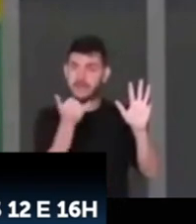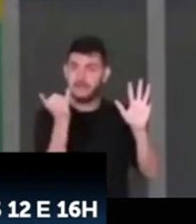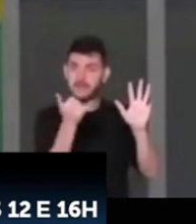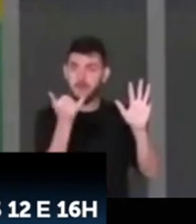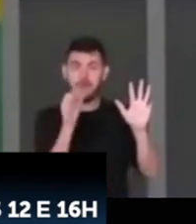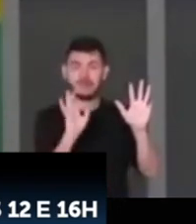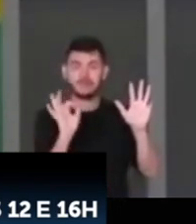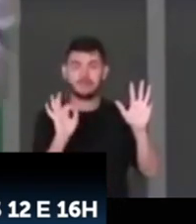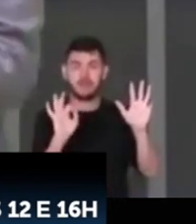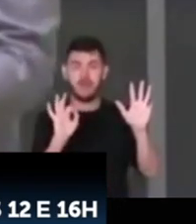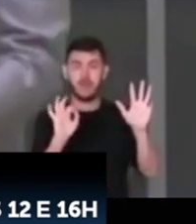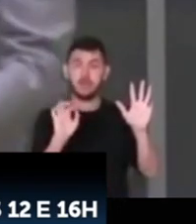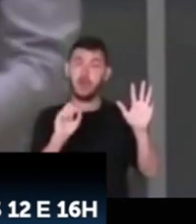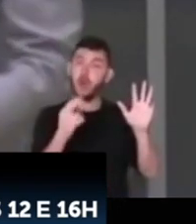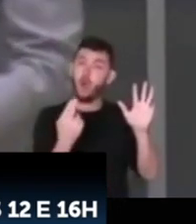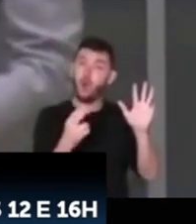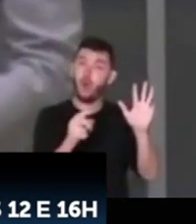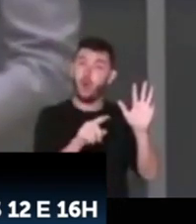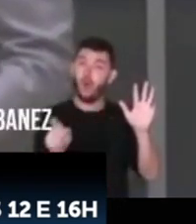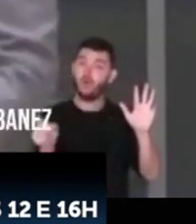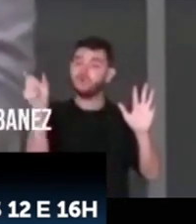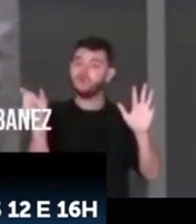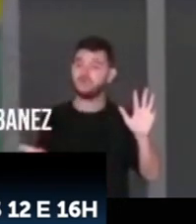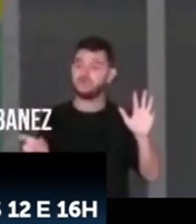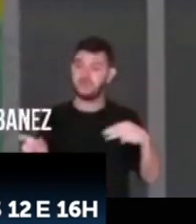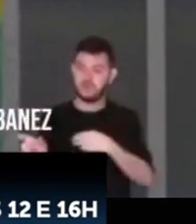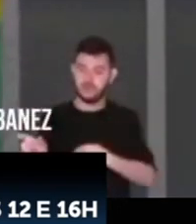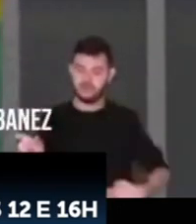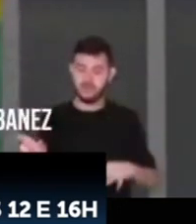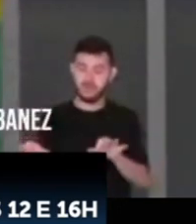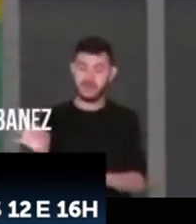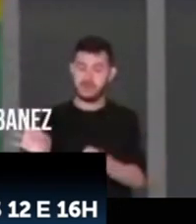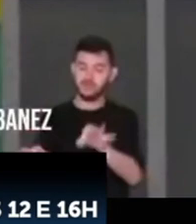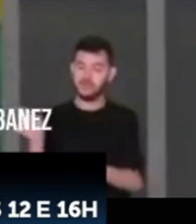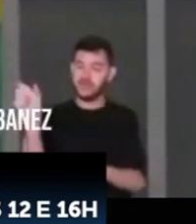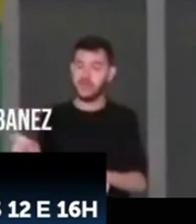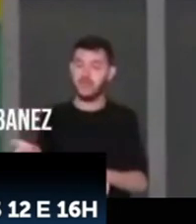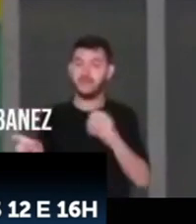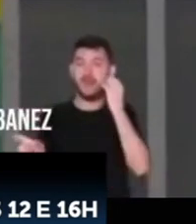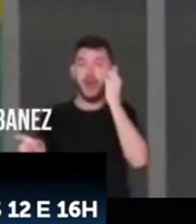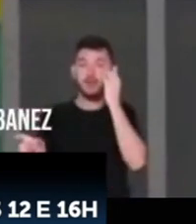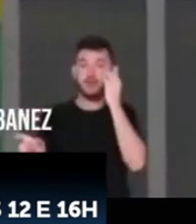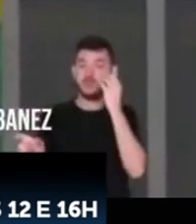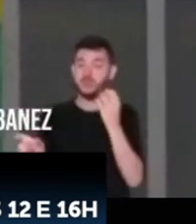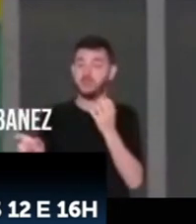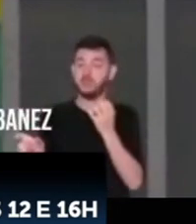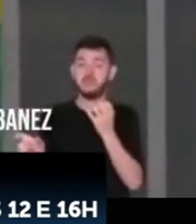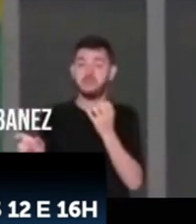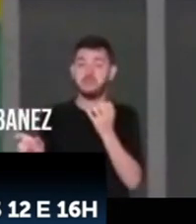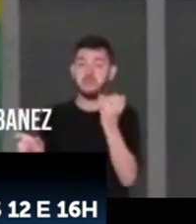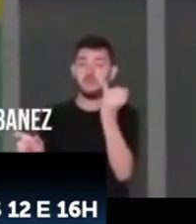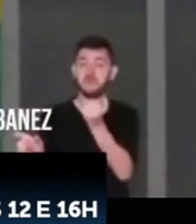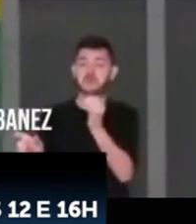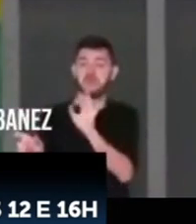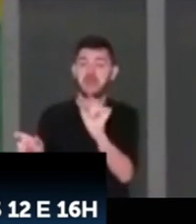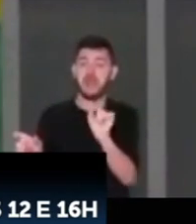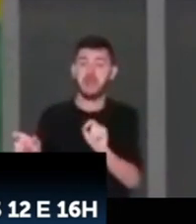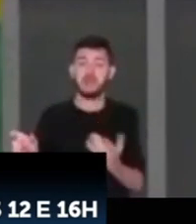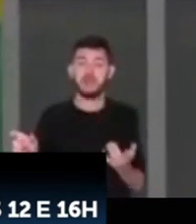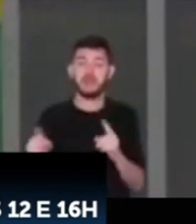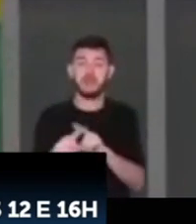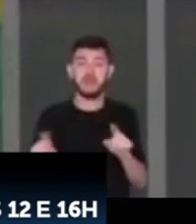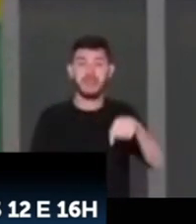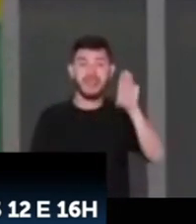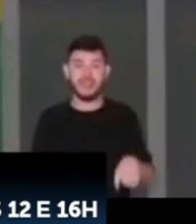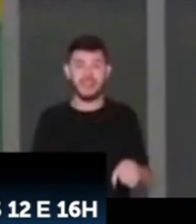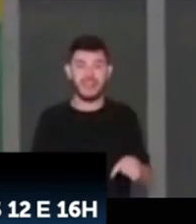Justiça, que não lhe informou? E quem está pagando o pato é o governador